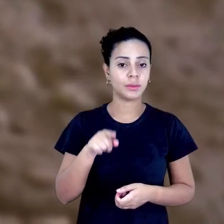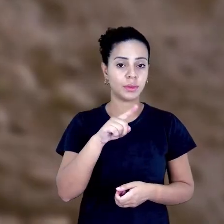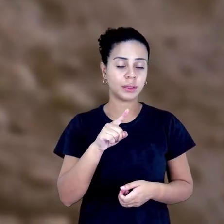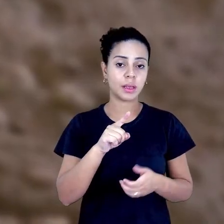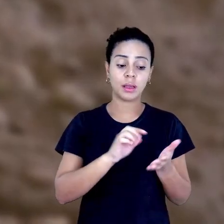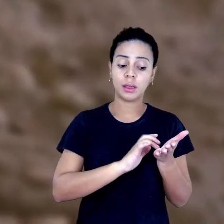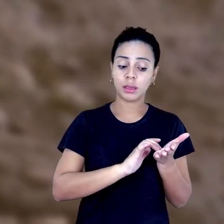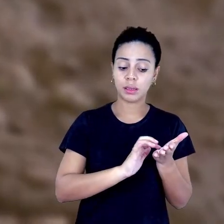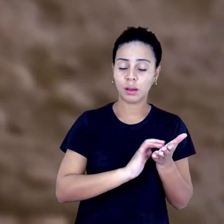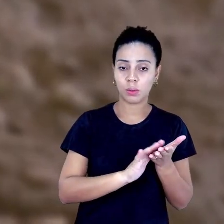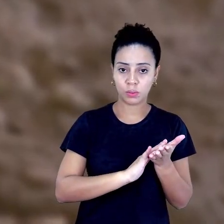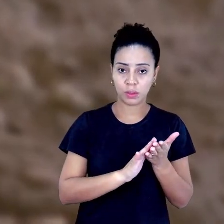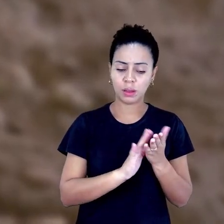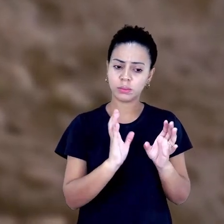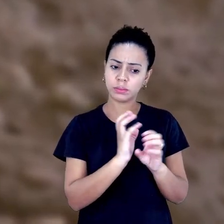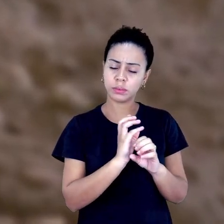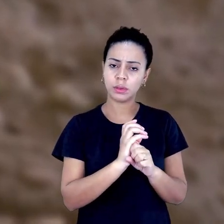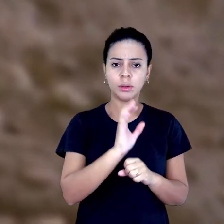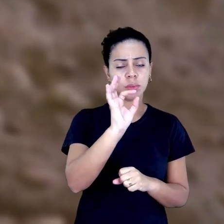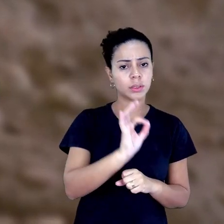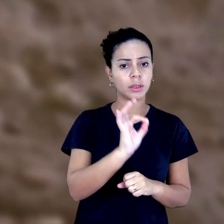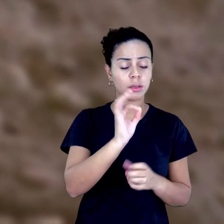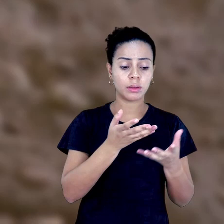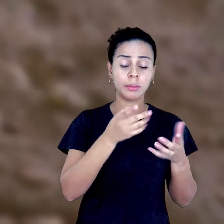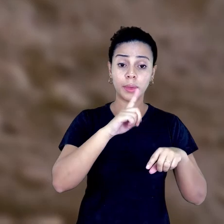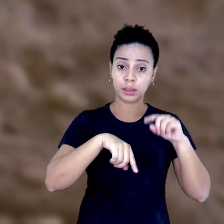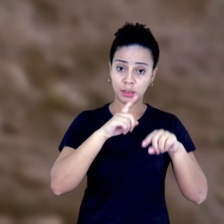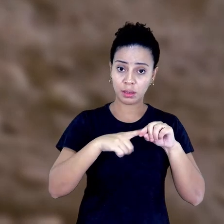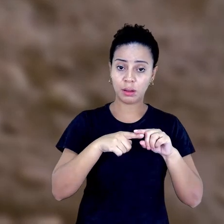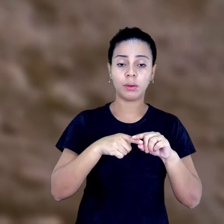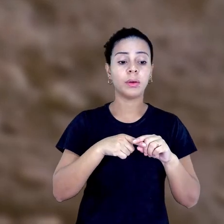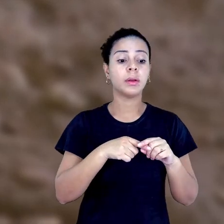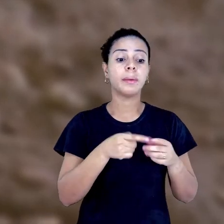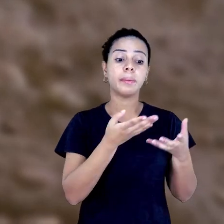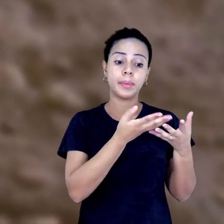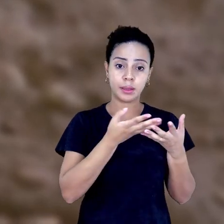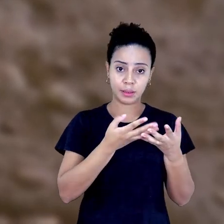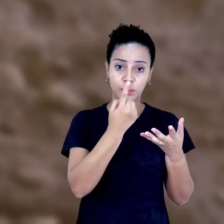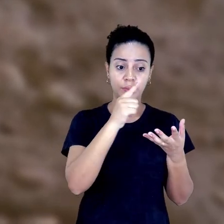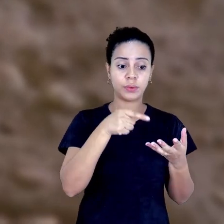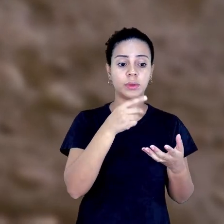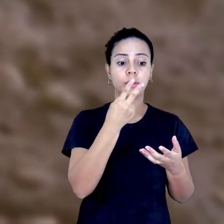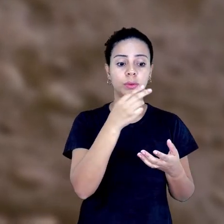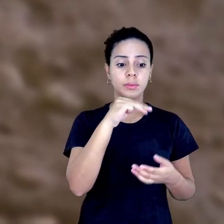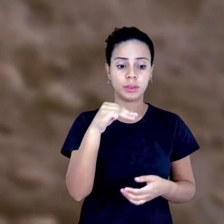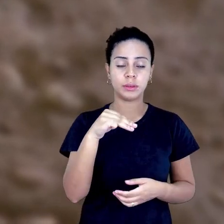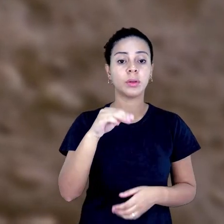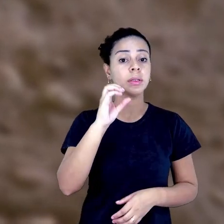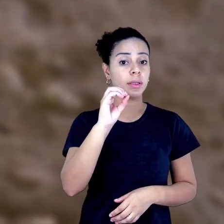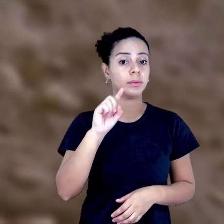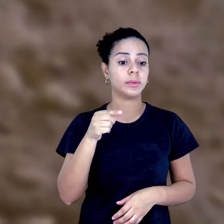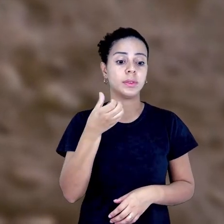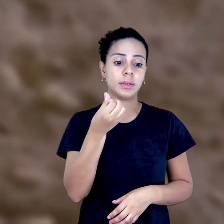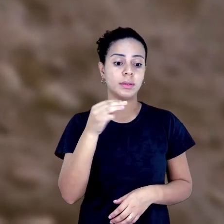Calcular ainda as porcentagens de materiais que passam nas peneiras de 1,2 mm, 0,6